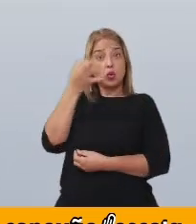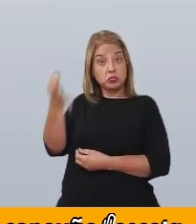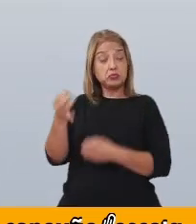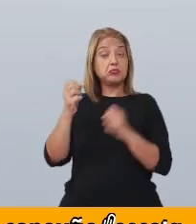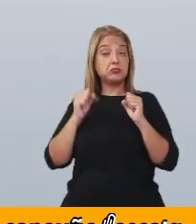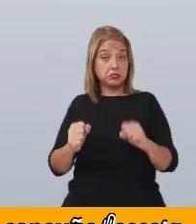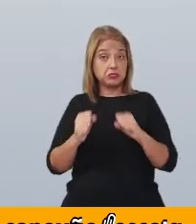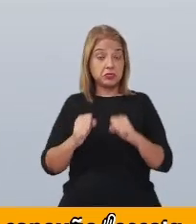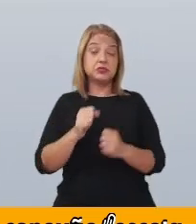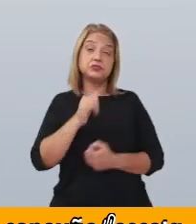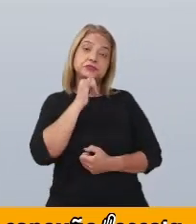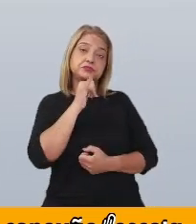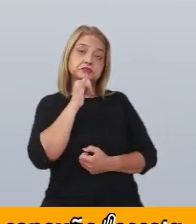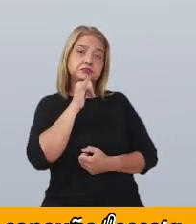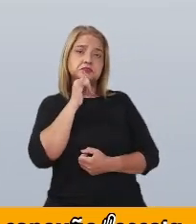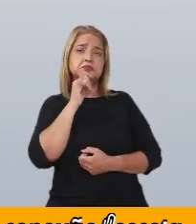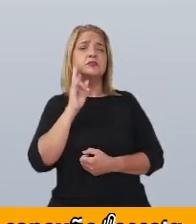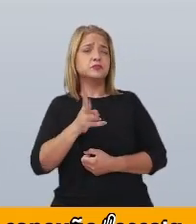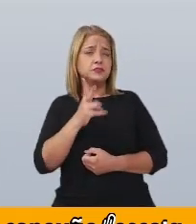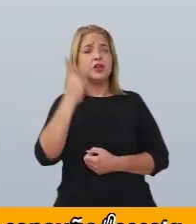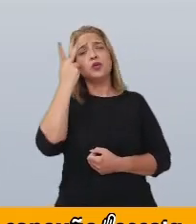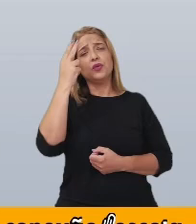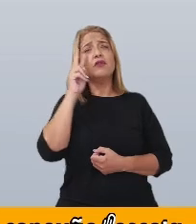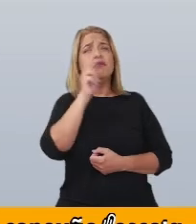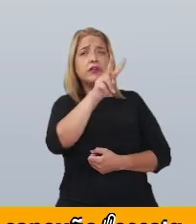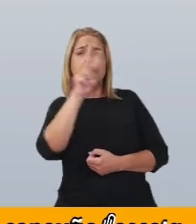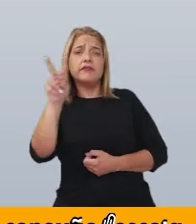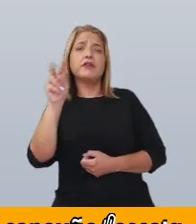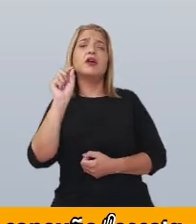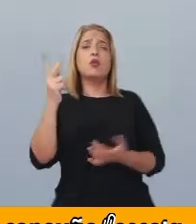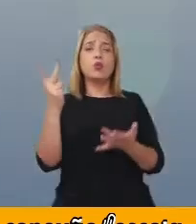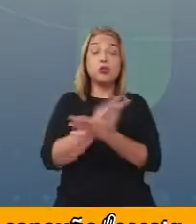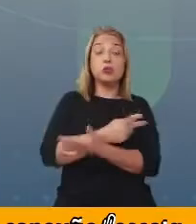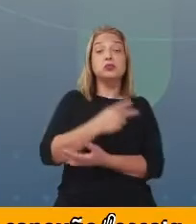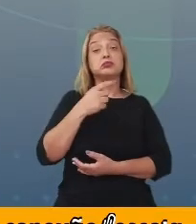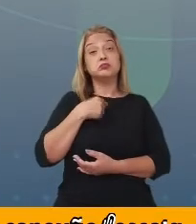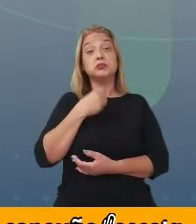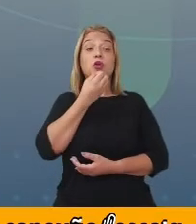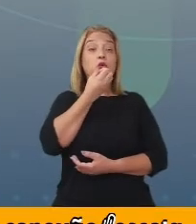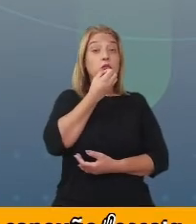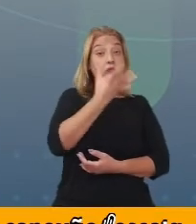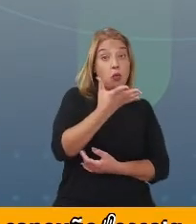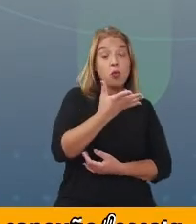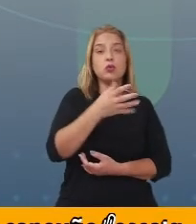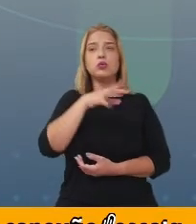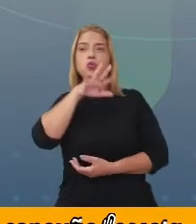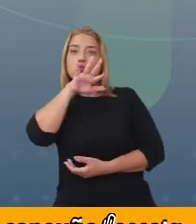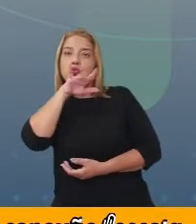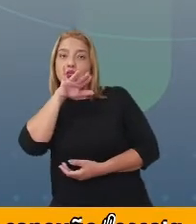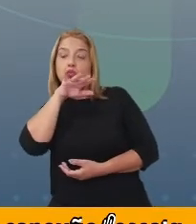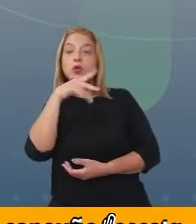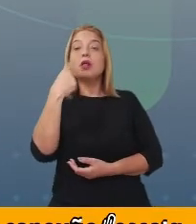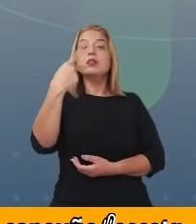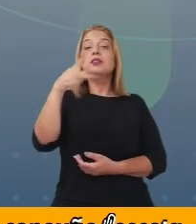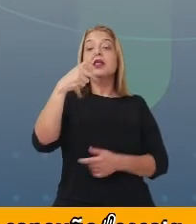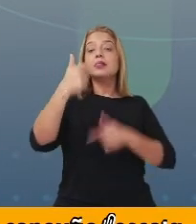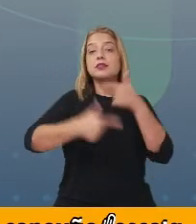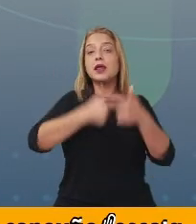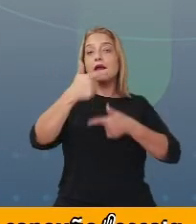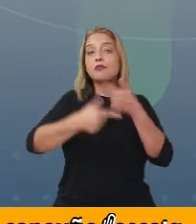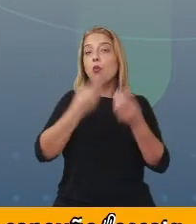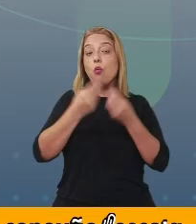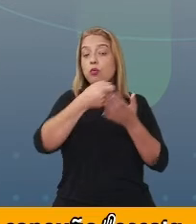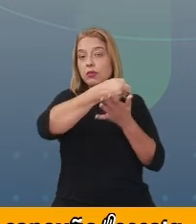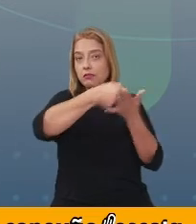caso, o que é comum acontecer? Costuma-se elogiar ou criticar a qualidade do trabalho jornalístico